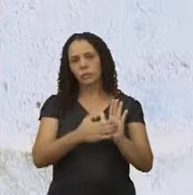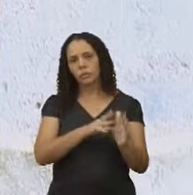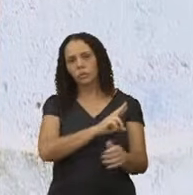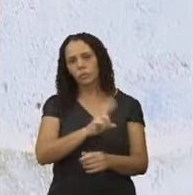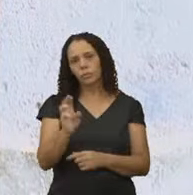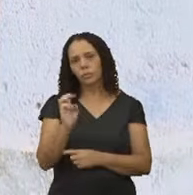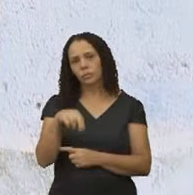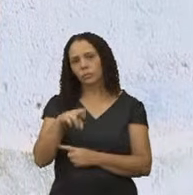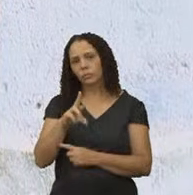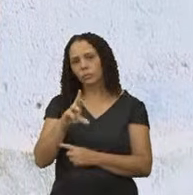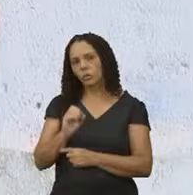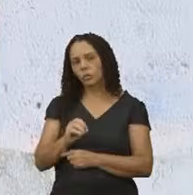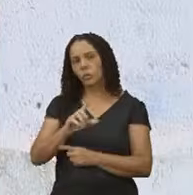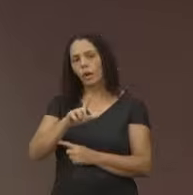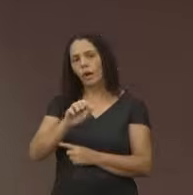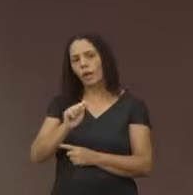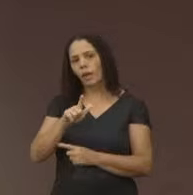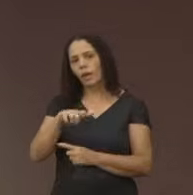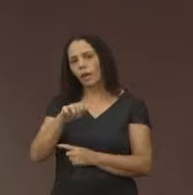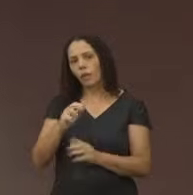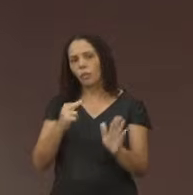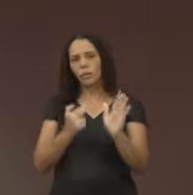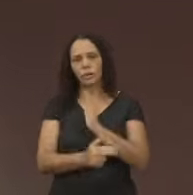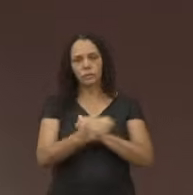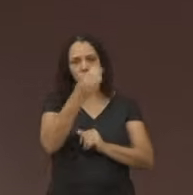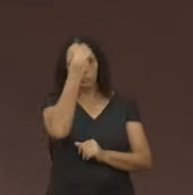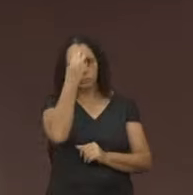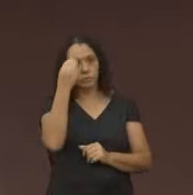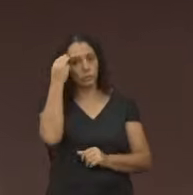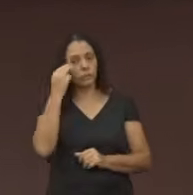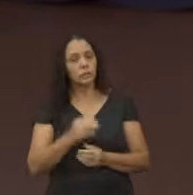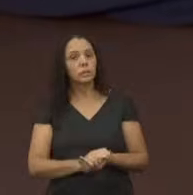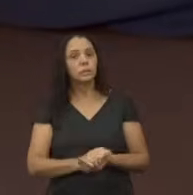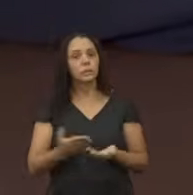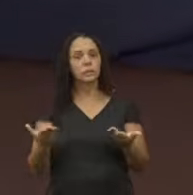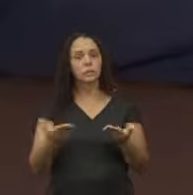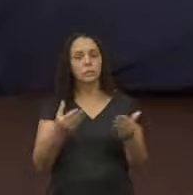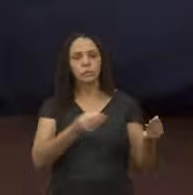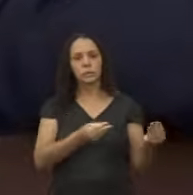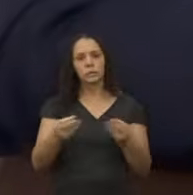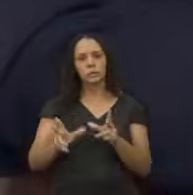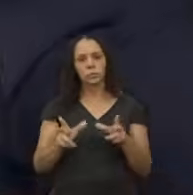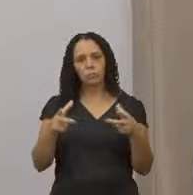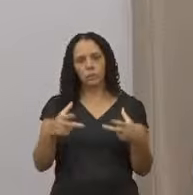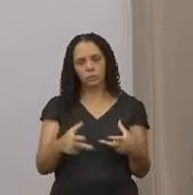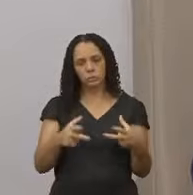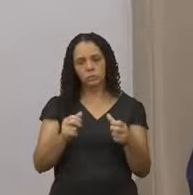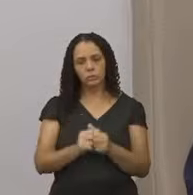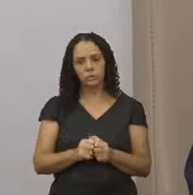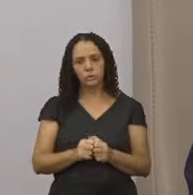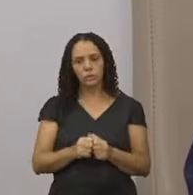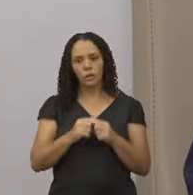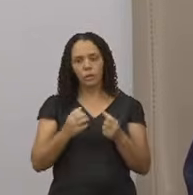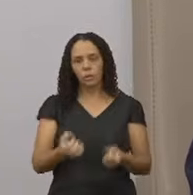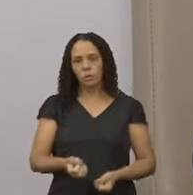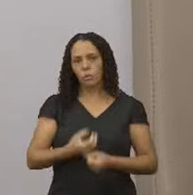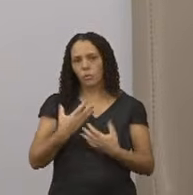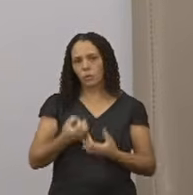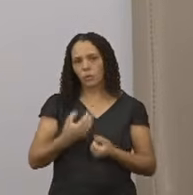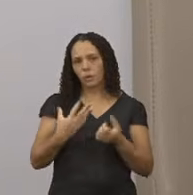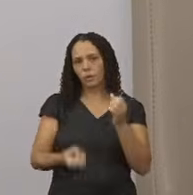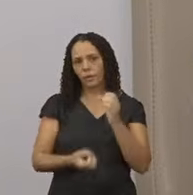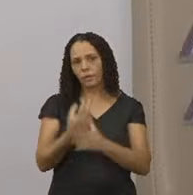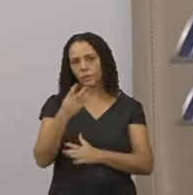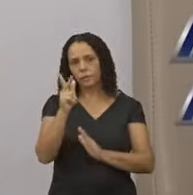Muro Legal, é de autoria da vereadora Maria Amélia e está em tramitação na Câmara Municipal. O que me motivou a criar